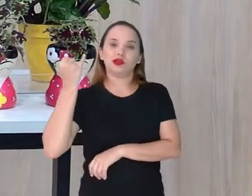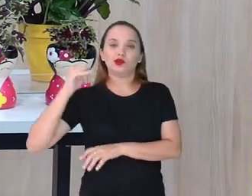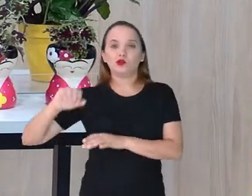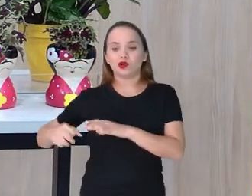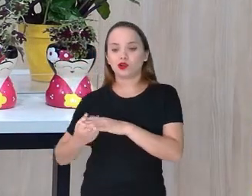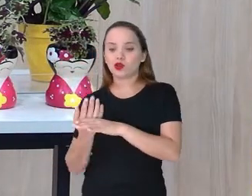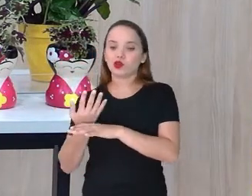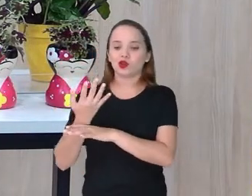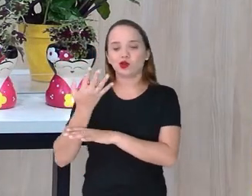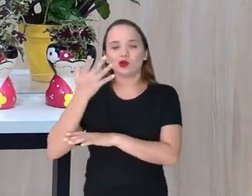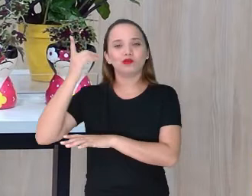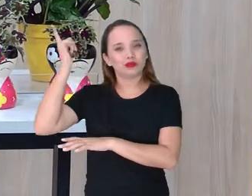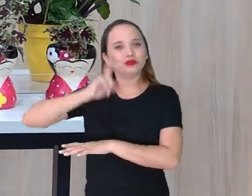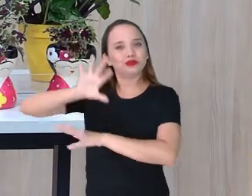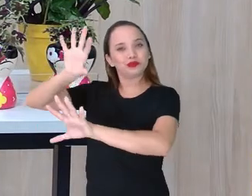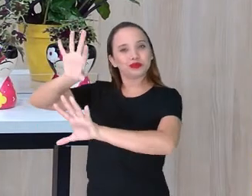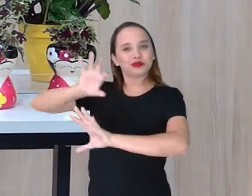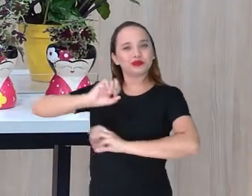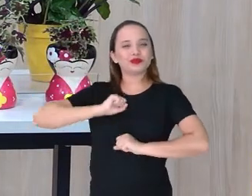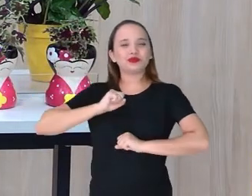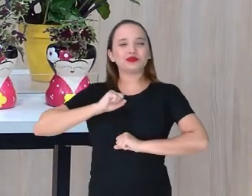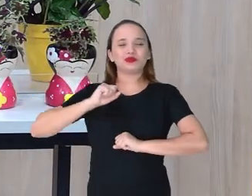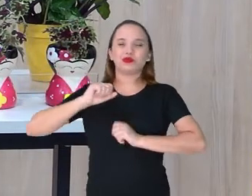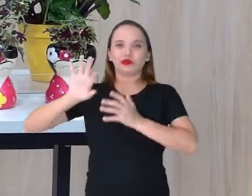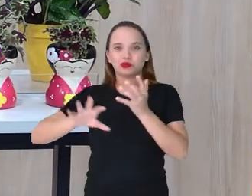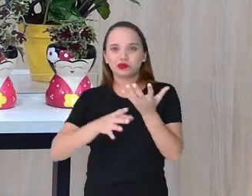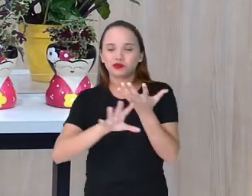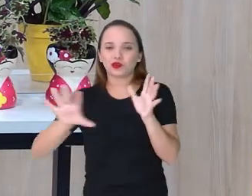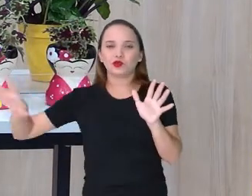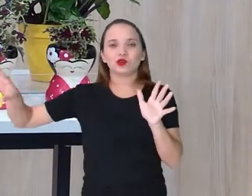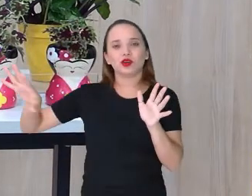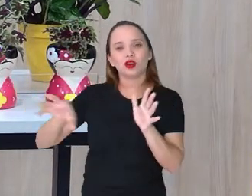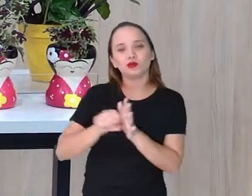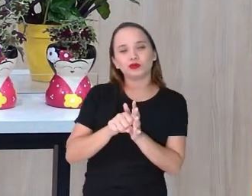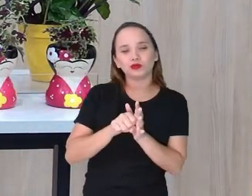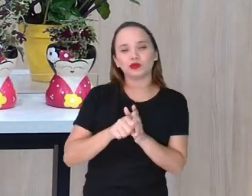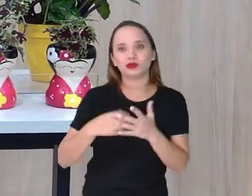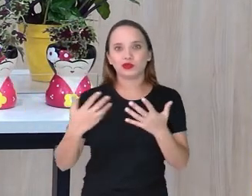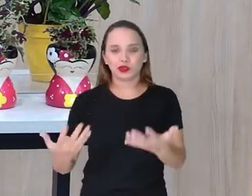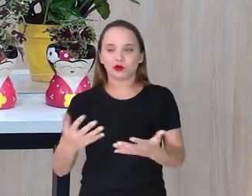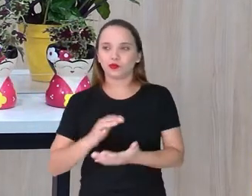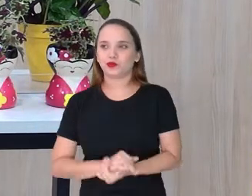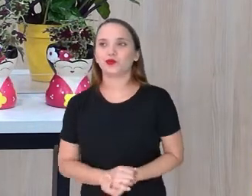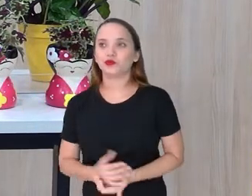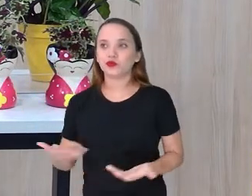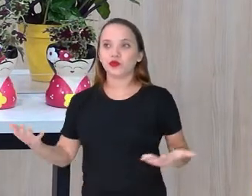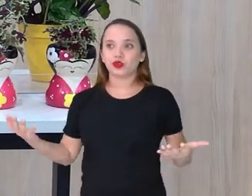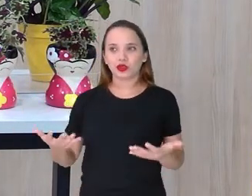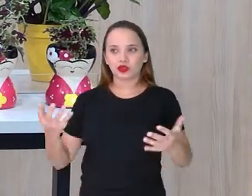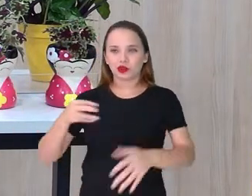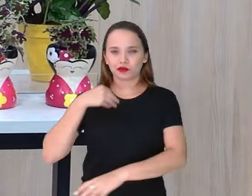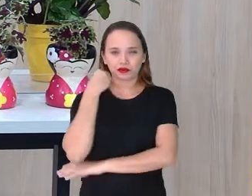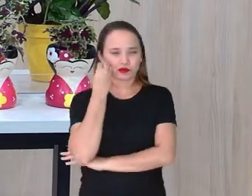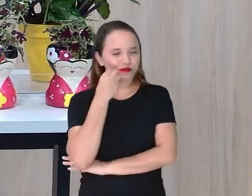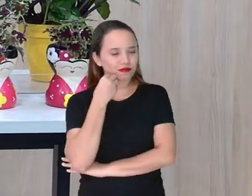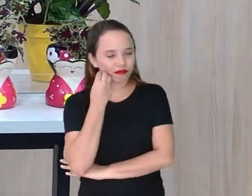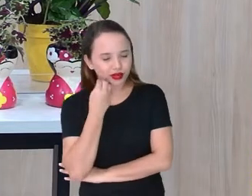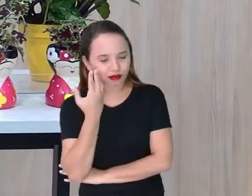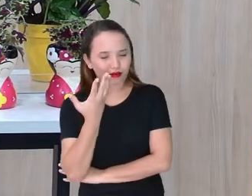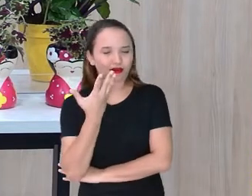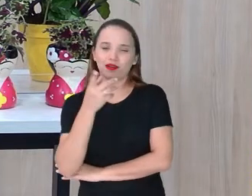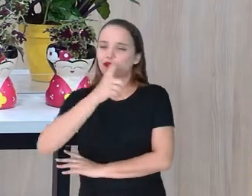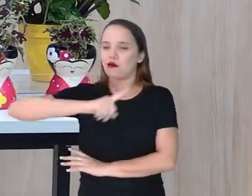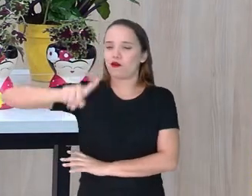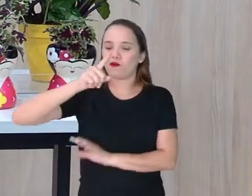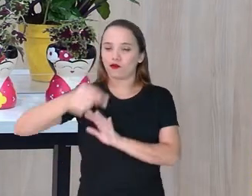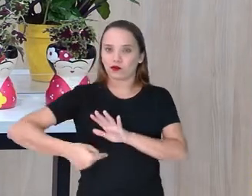possa absorver a clorofila. E aqui eu trouxe para vocês uma experienciazinha. Como é que a gente